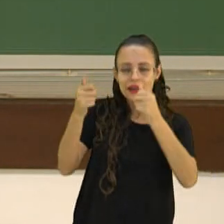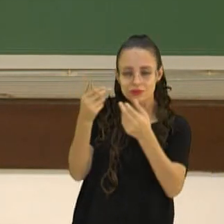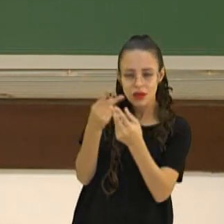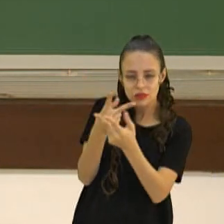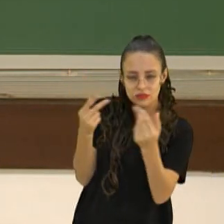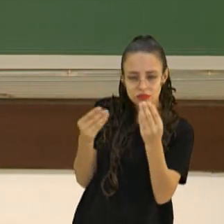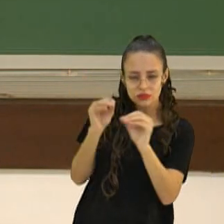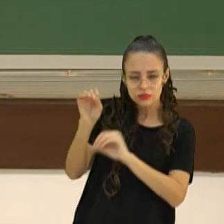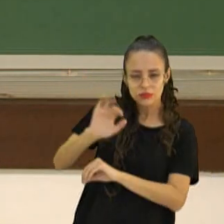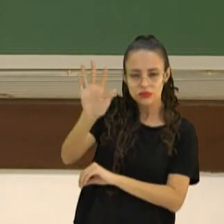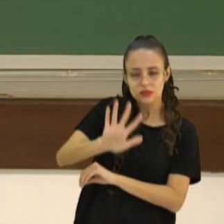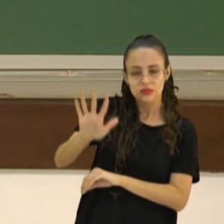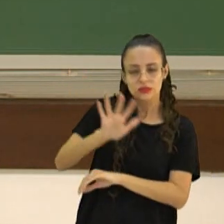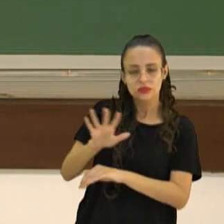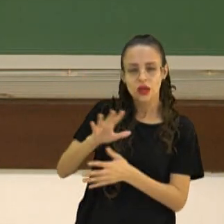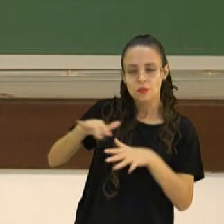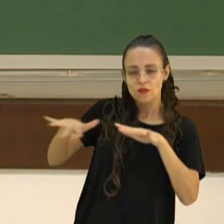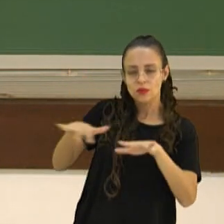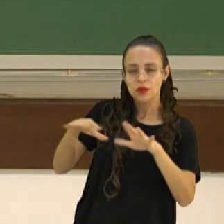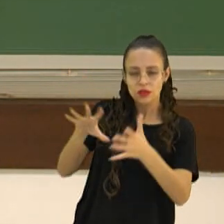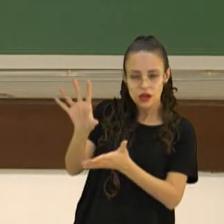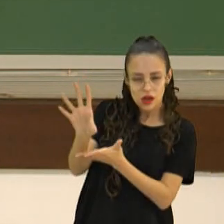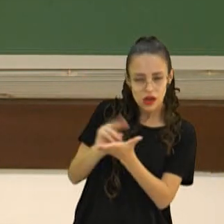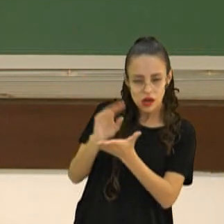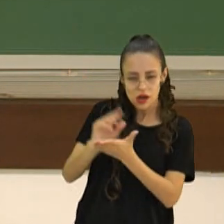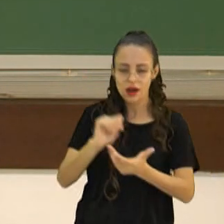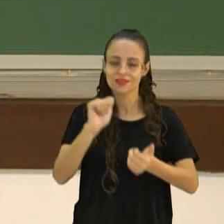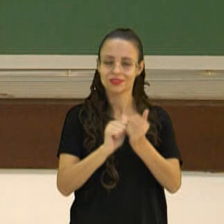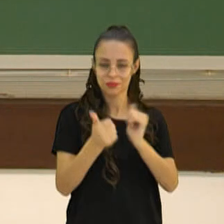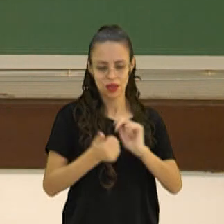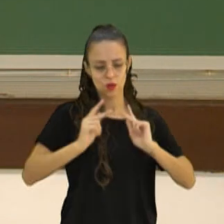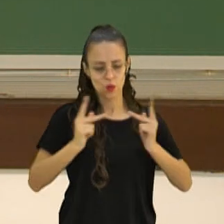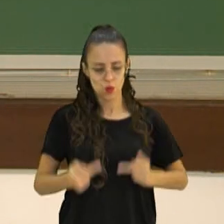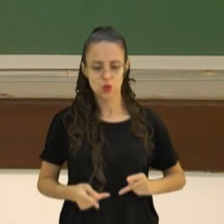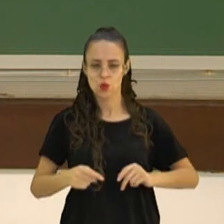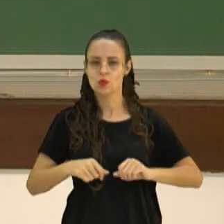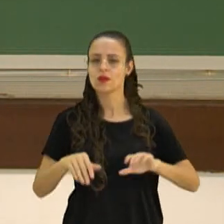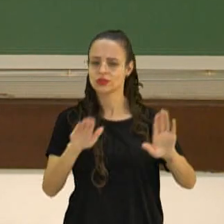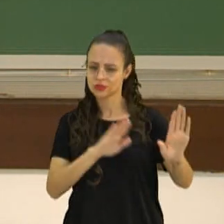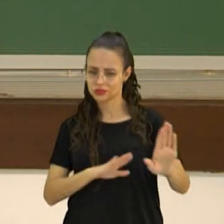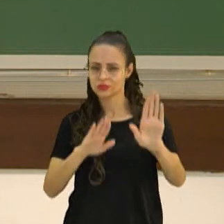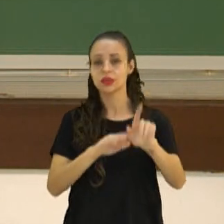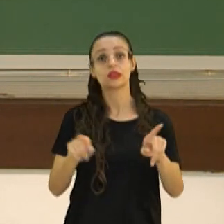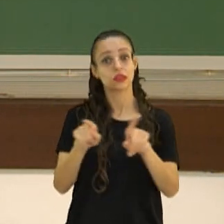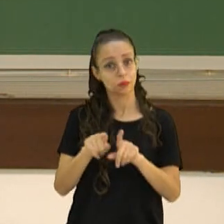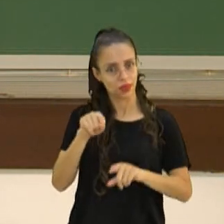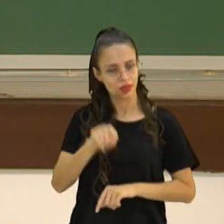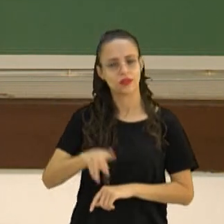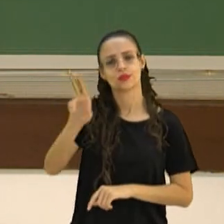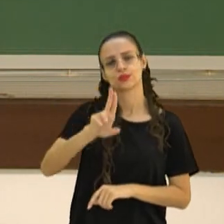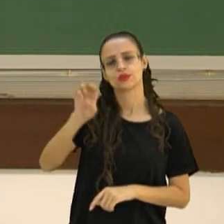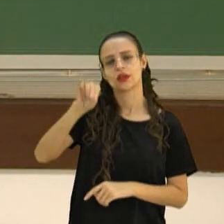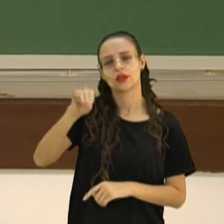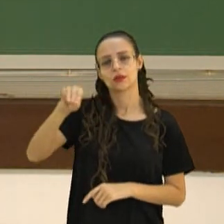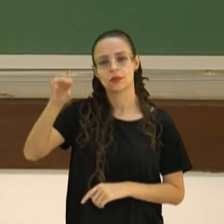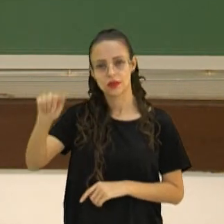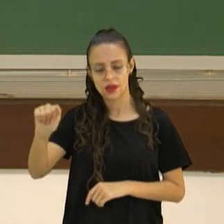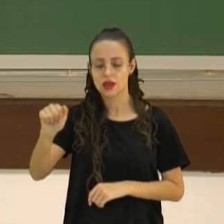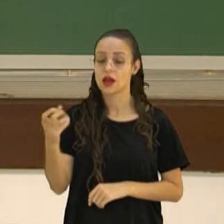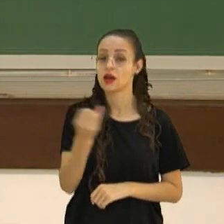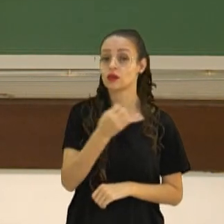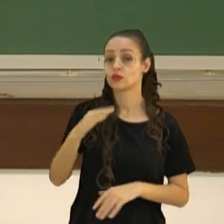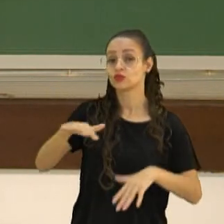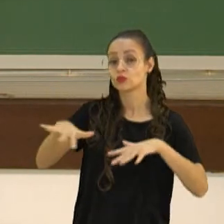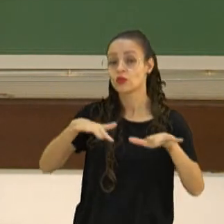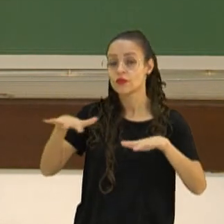essa modalidade, né? Então, algumas das técnicas de Kung Fu também são usadas dentro do MMA, né? Então, ali, situações, esses movimentos,